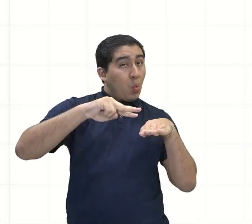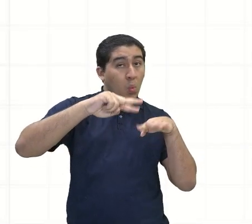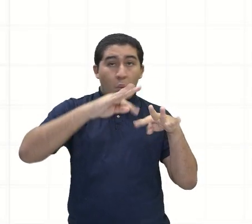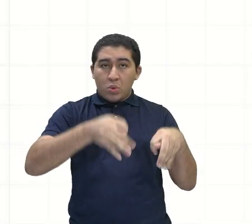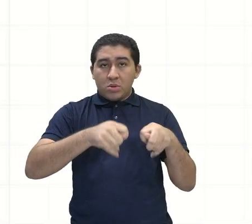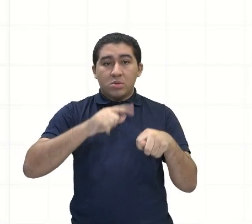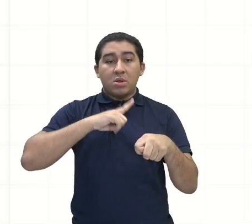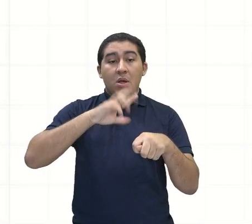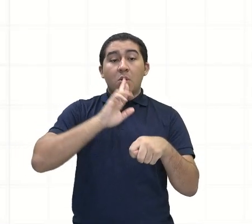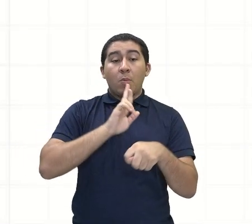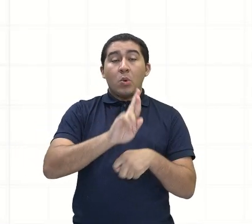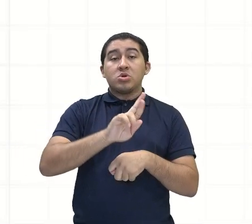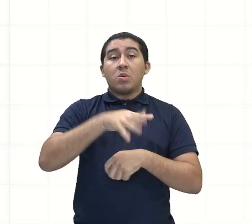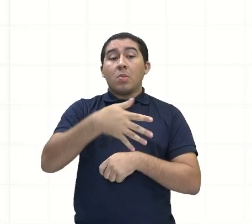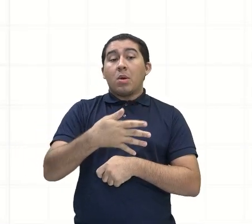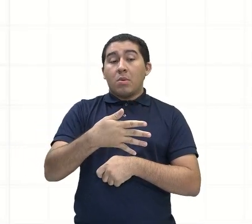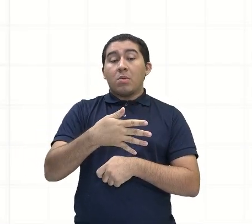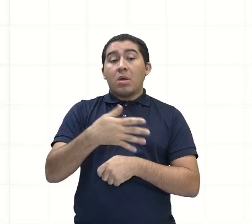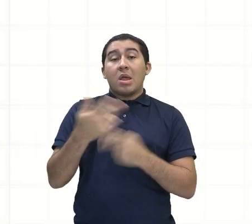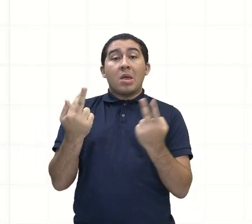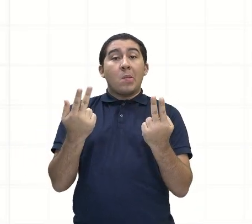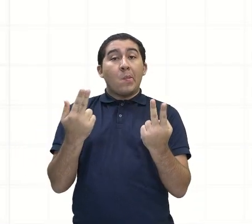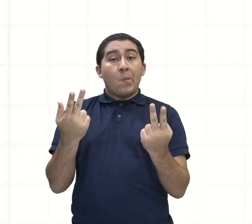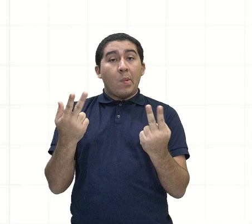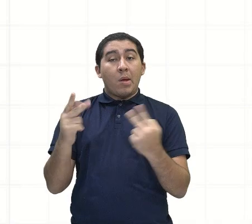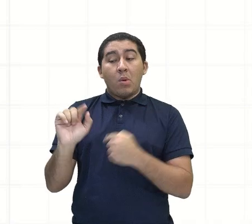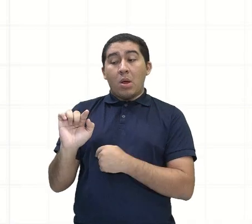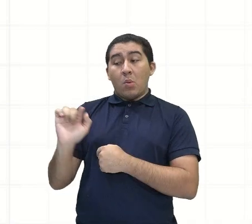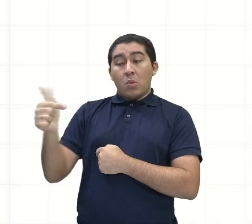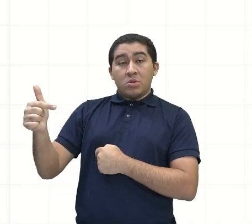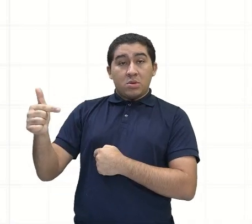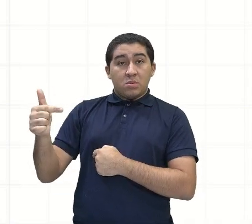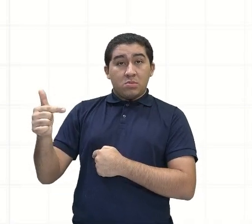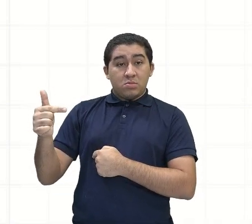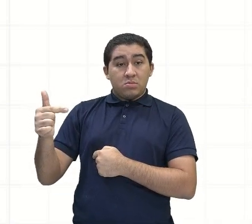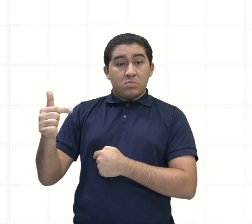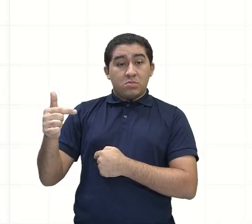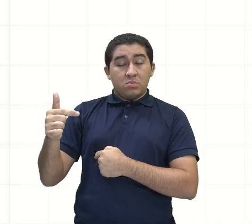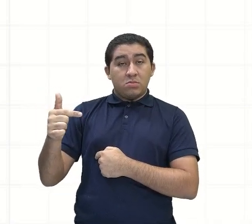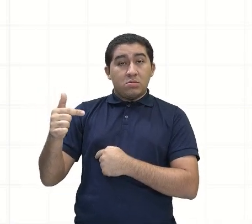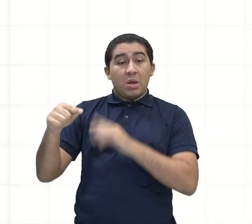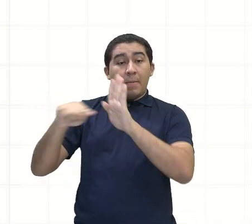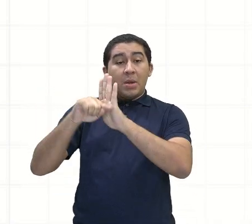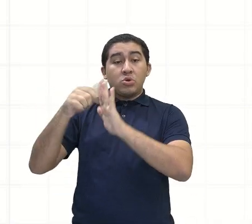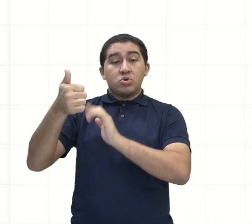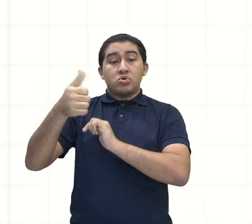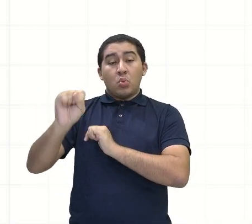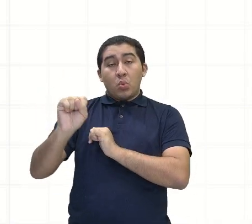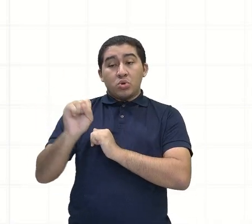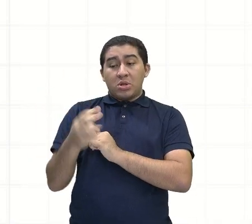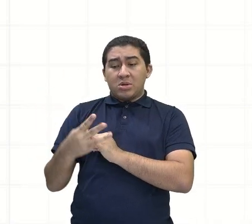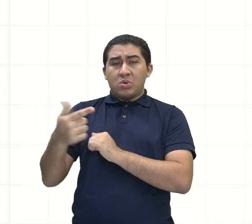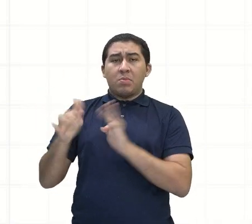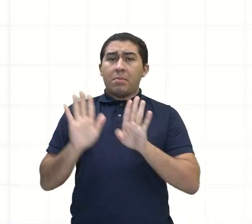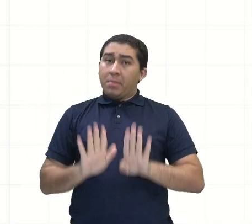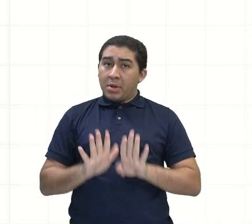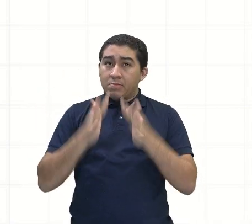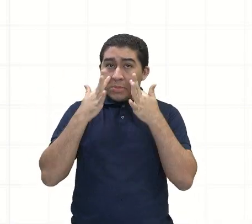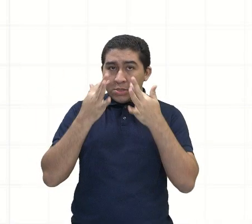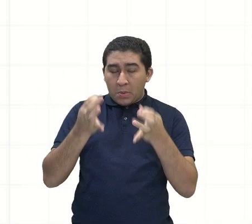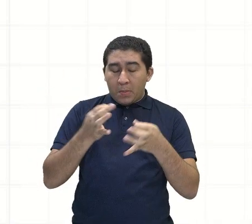vou obter exatamente a segunda fração, essa daqui, ó. Como assim, professor? Preste atenção,